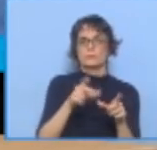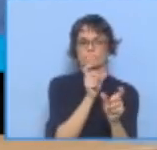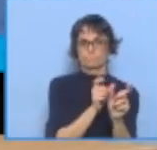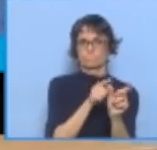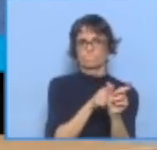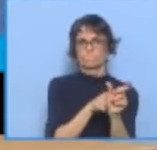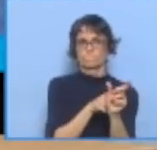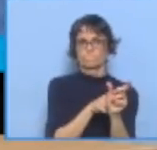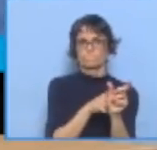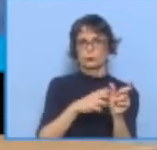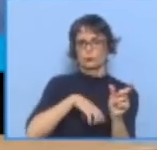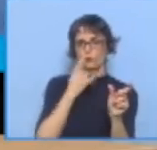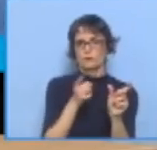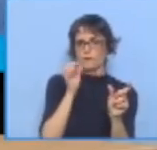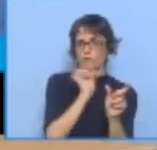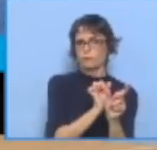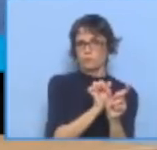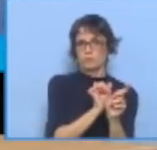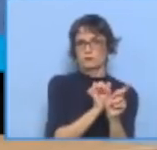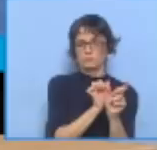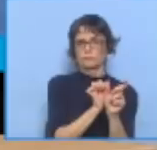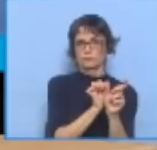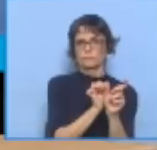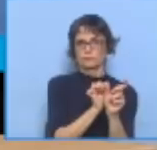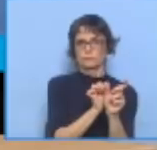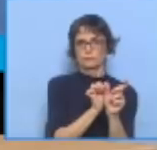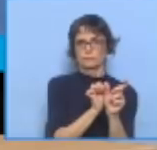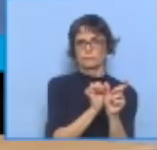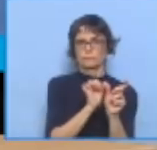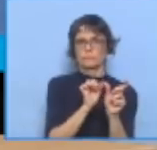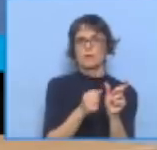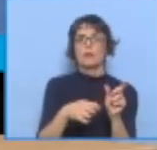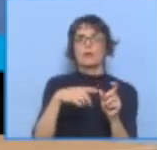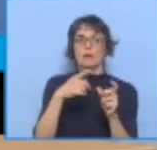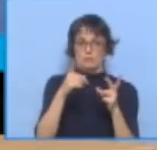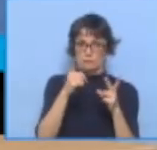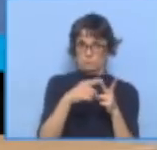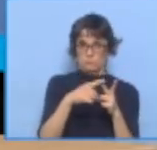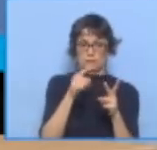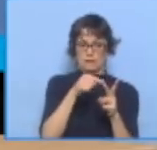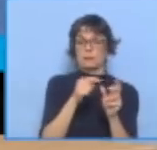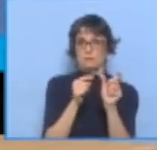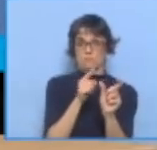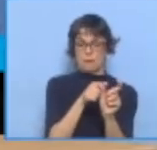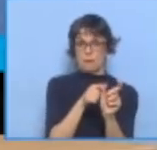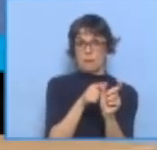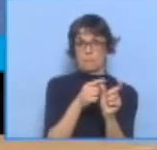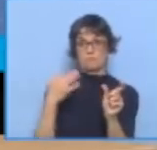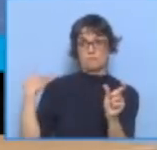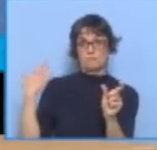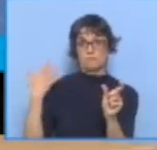sua interpretação, a sua explicação. Portanto, não metemos mais nada. Em segundo lugar, é uma palavra de